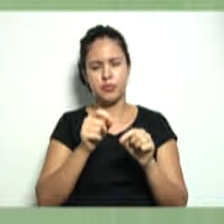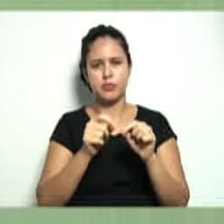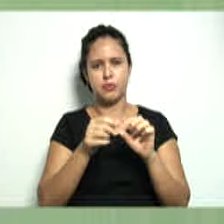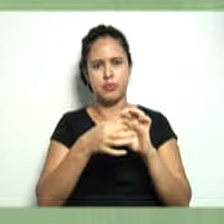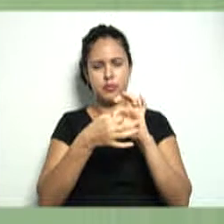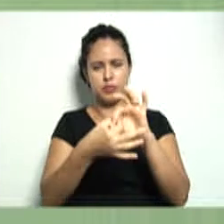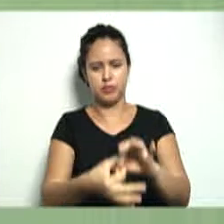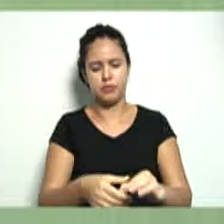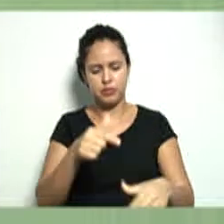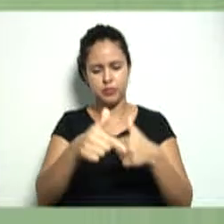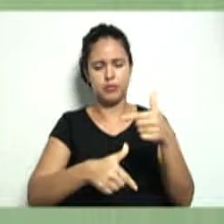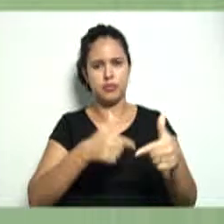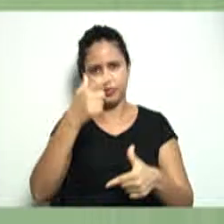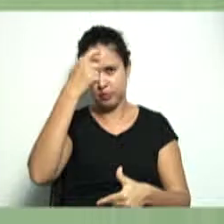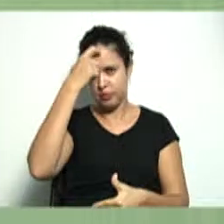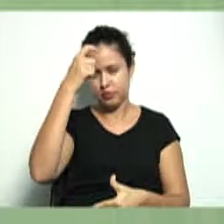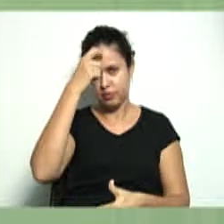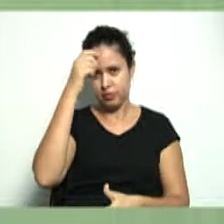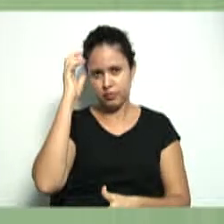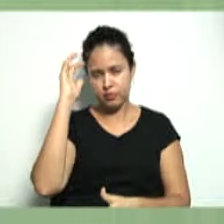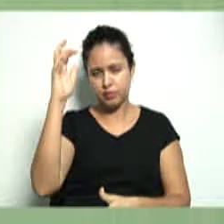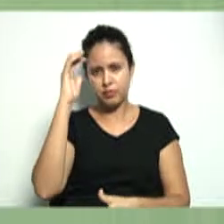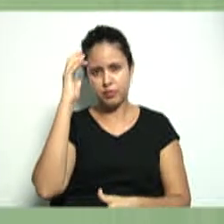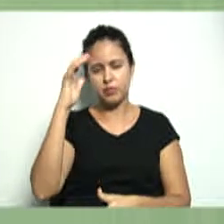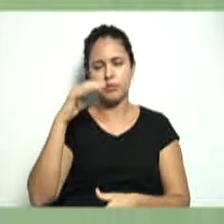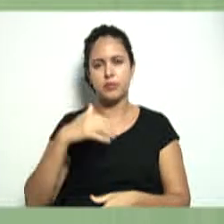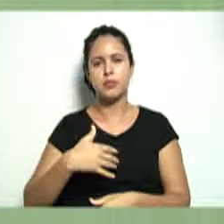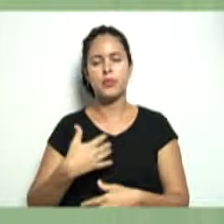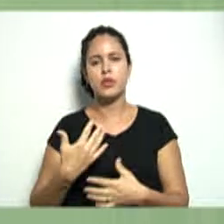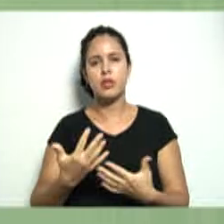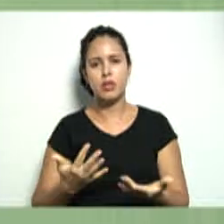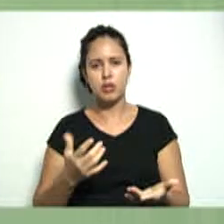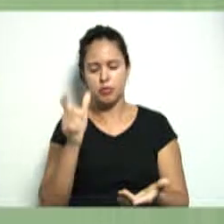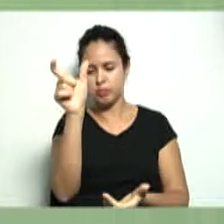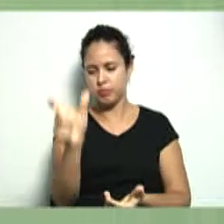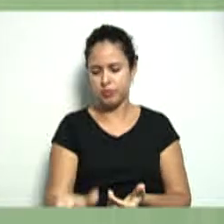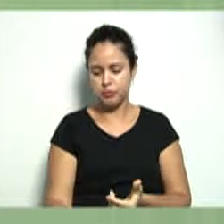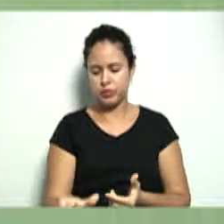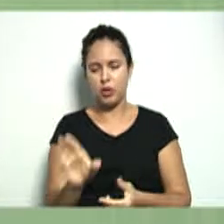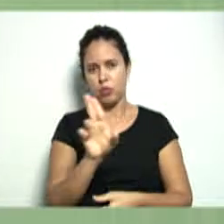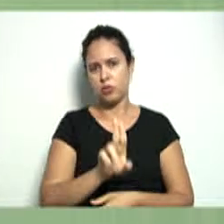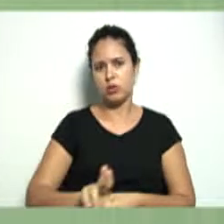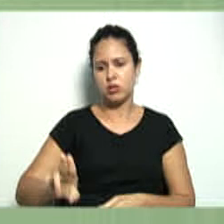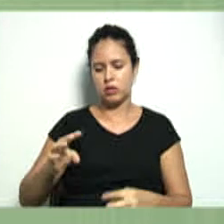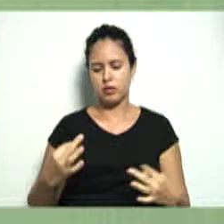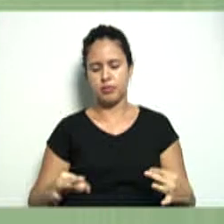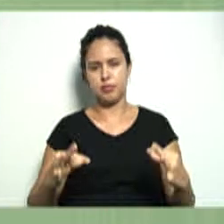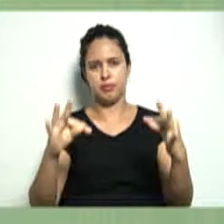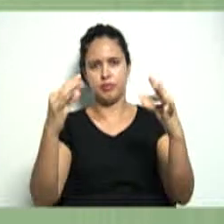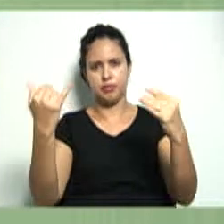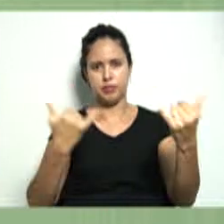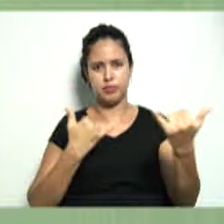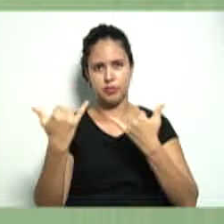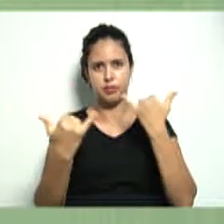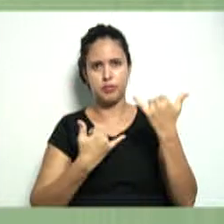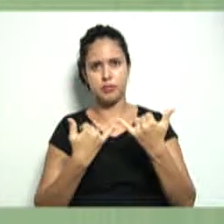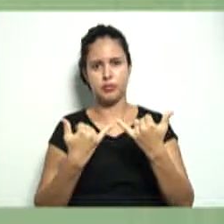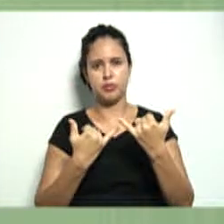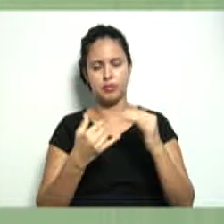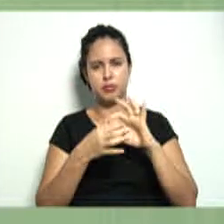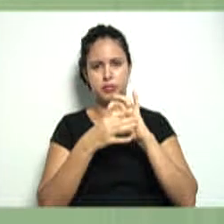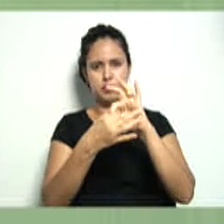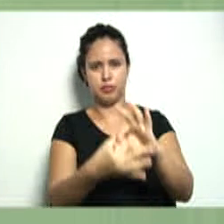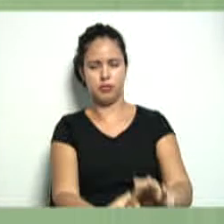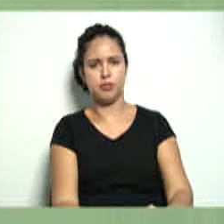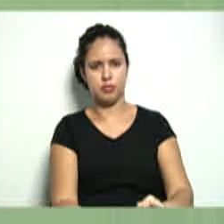ao trabalho intelectual, o fato do trabalhador utilizar a tecnologia da informação não tem relação